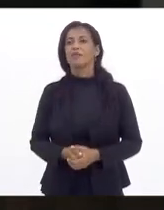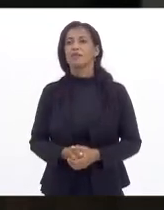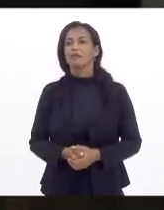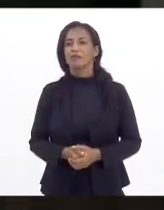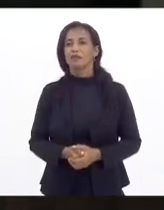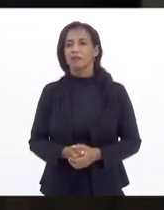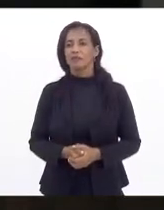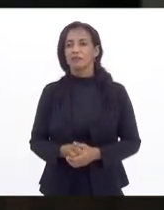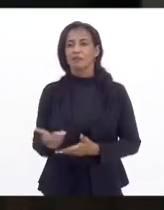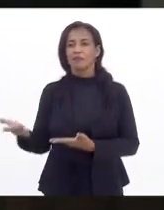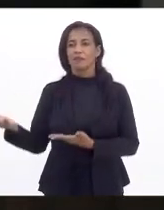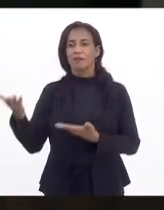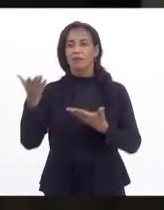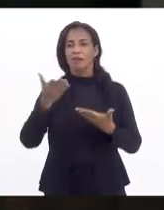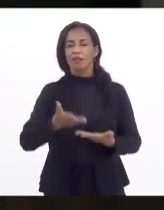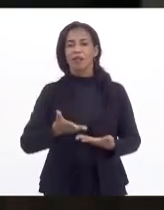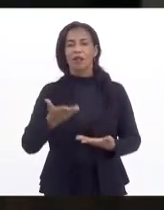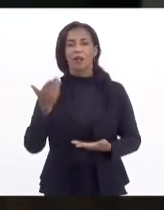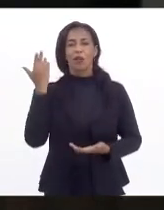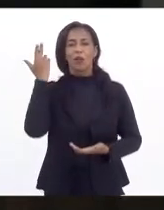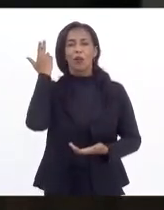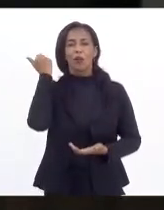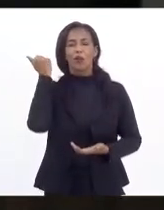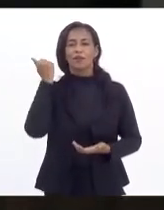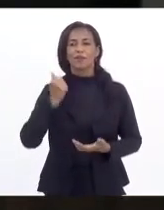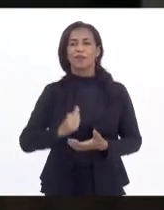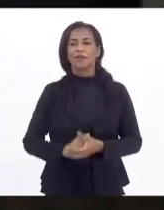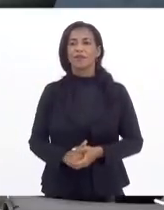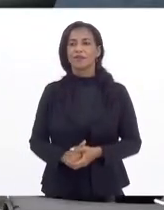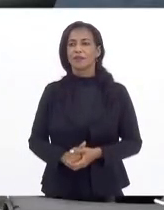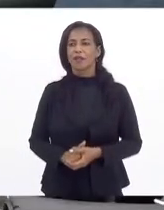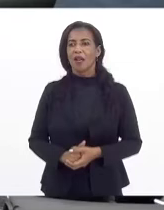extraordinária, passa a palavra para o deputado Eliomar Coelho.